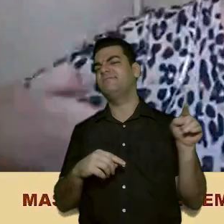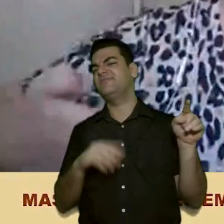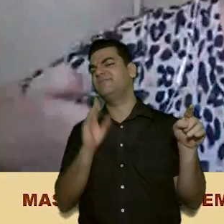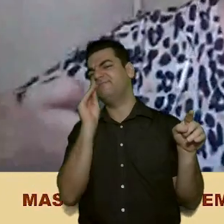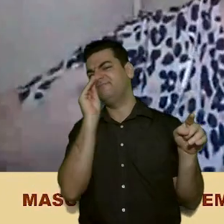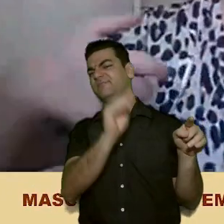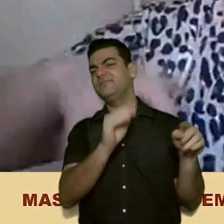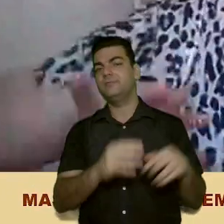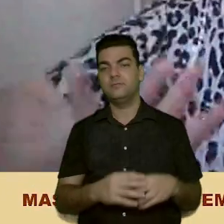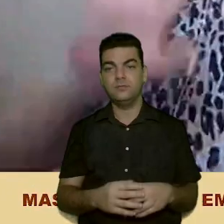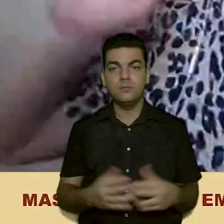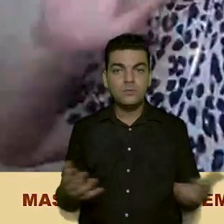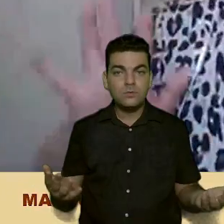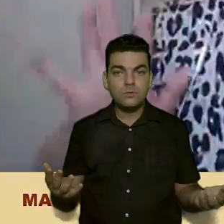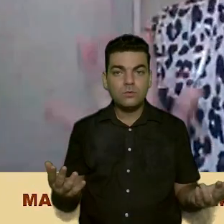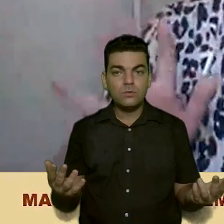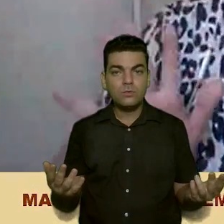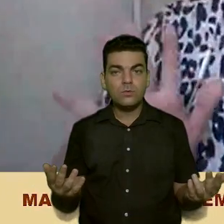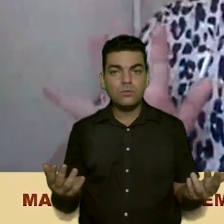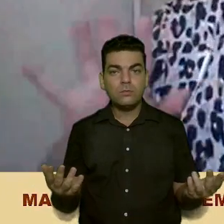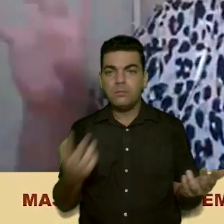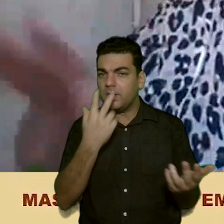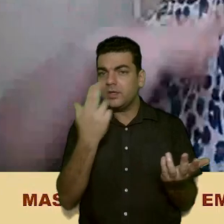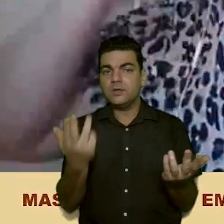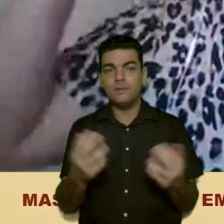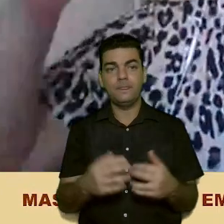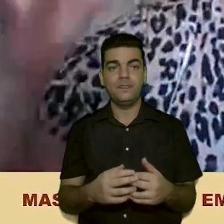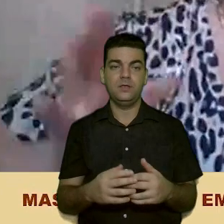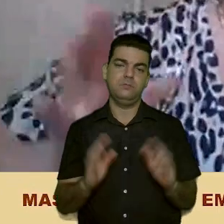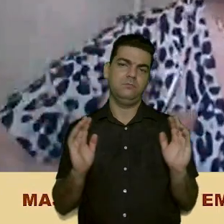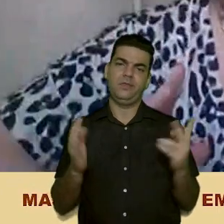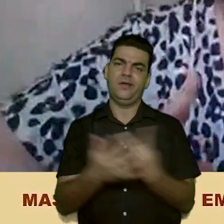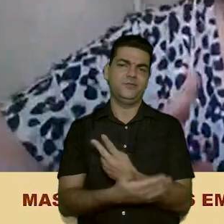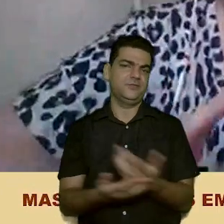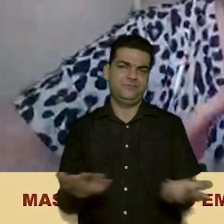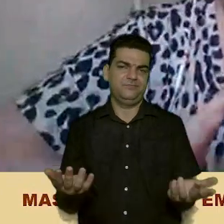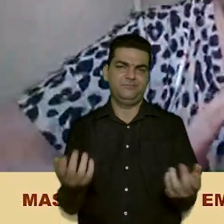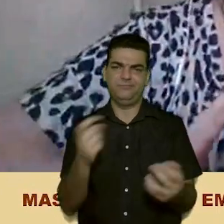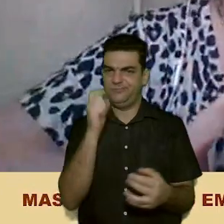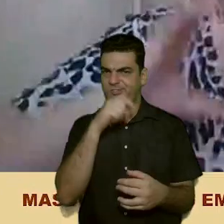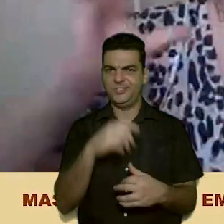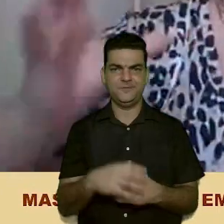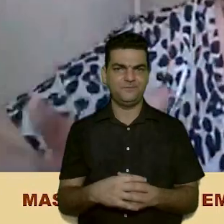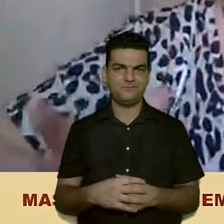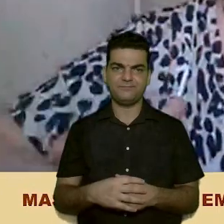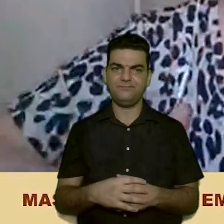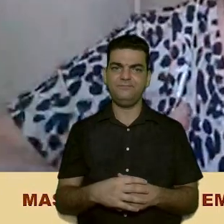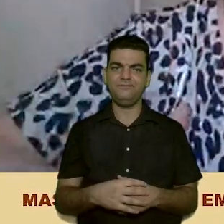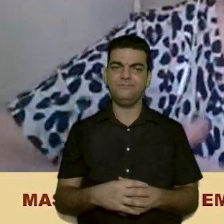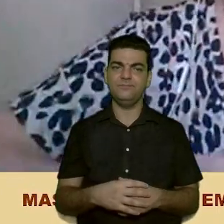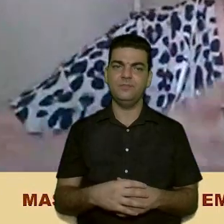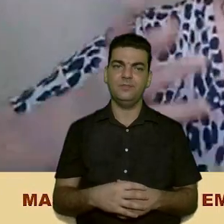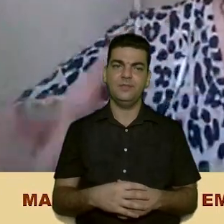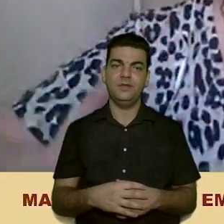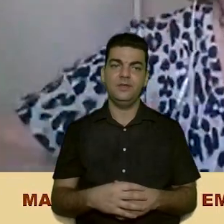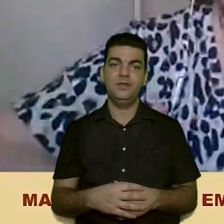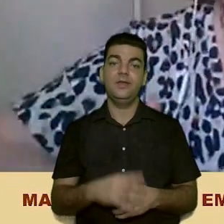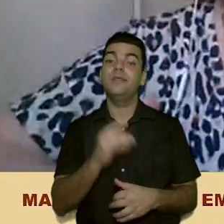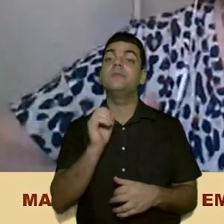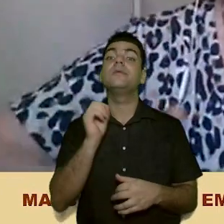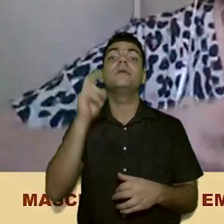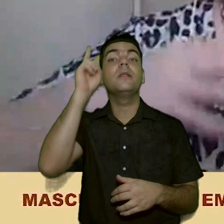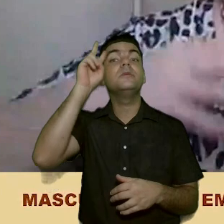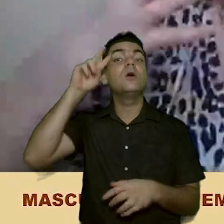apertar aquele gatilho, eu não tenho responsabilidade alguma, não poderia ter agido de maneira diferente naquela situação, o que é uma